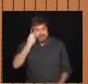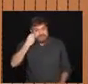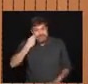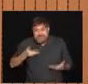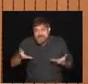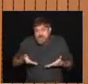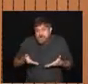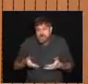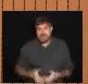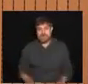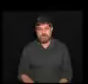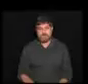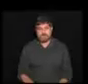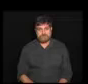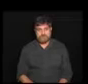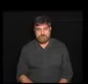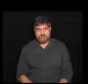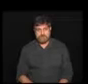passar.